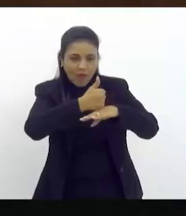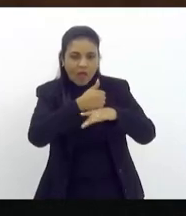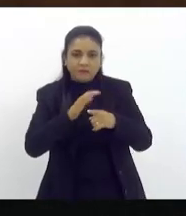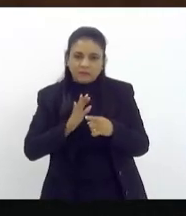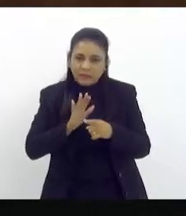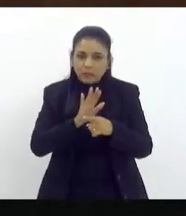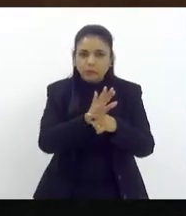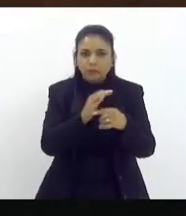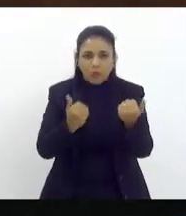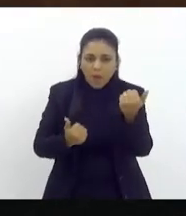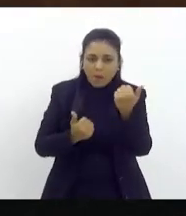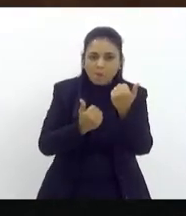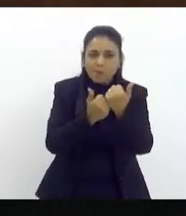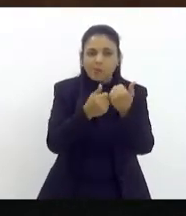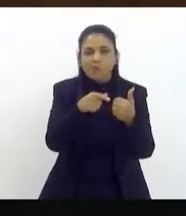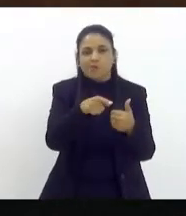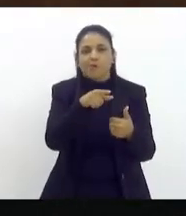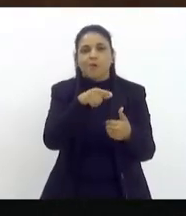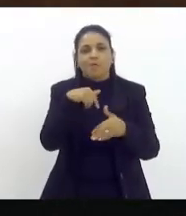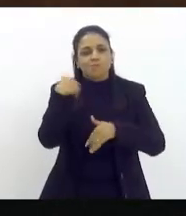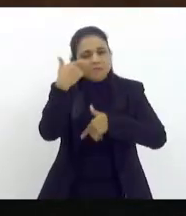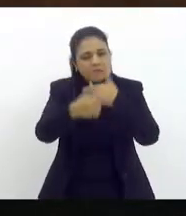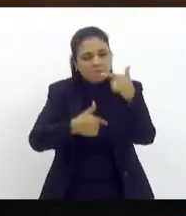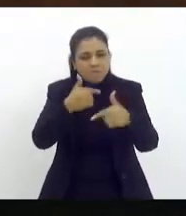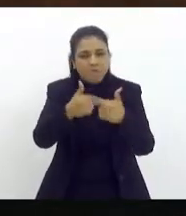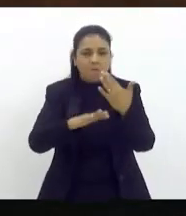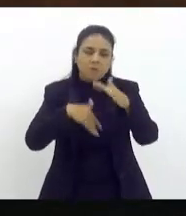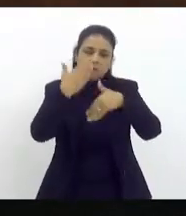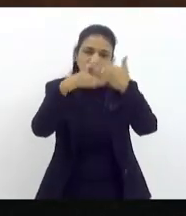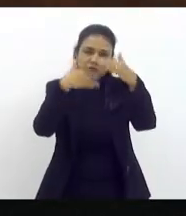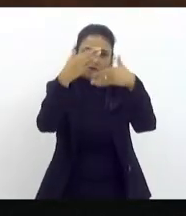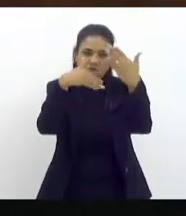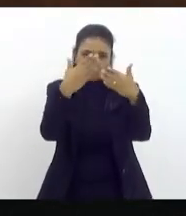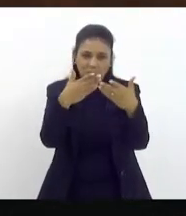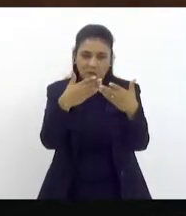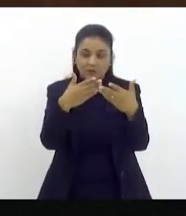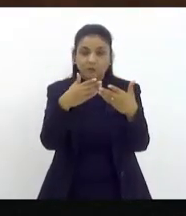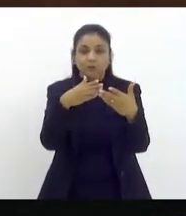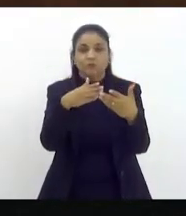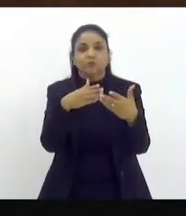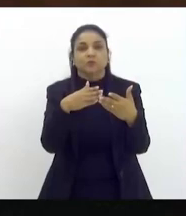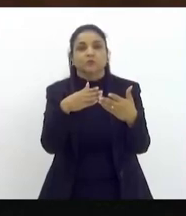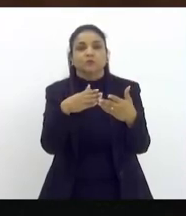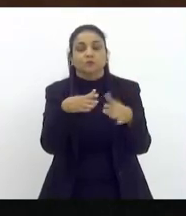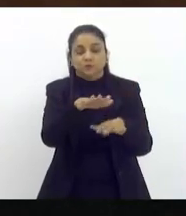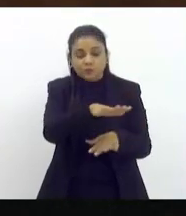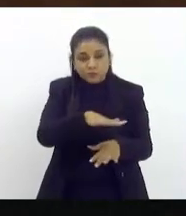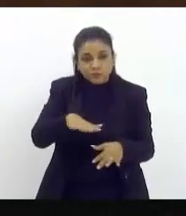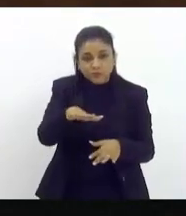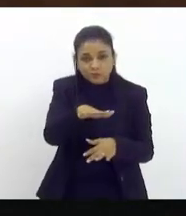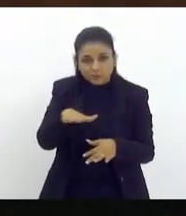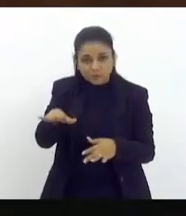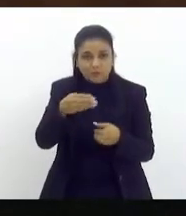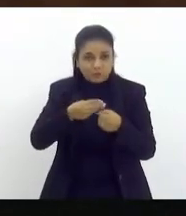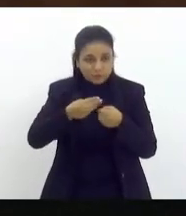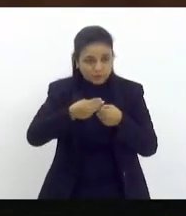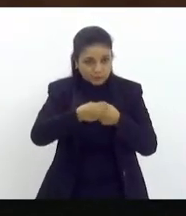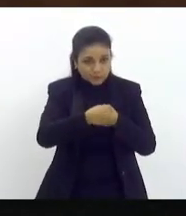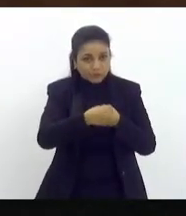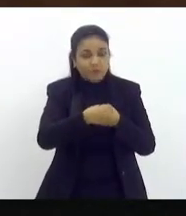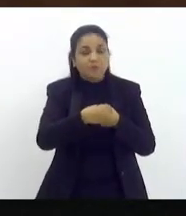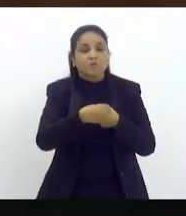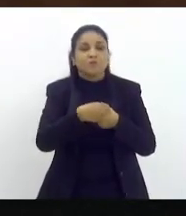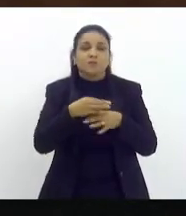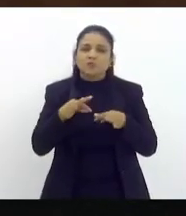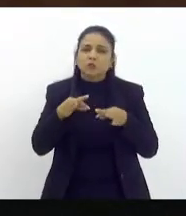trabalham um dia a dia para o crescimento e desenvolvimento não só de seus locais de seus municípios mas